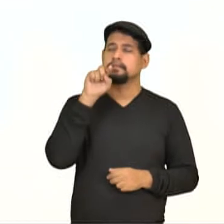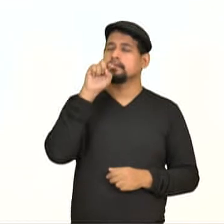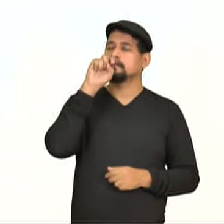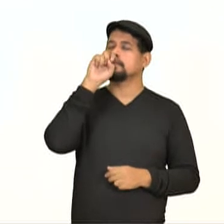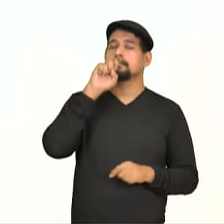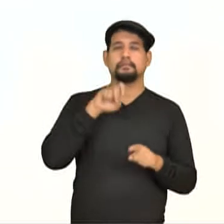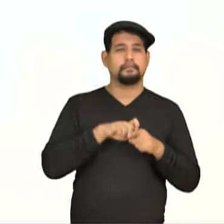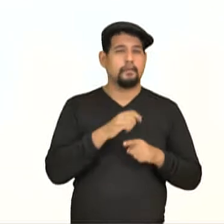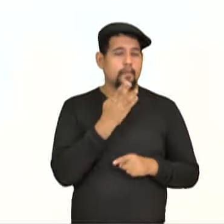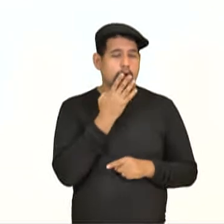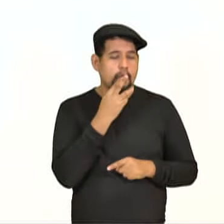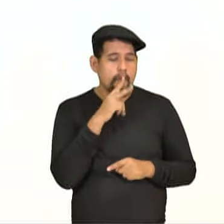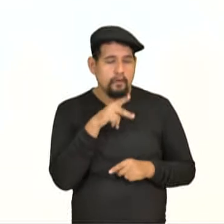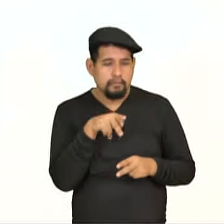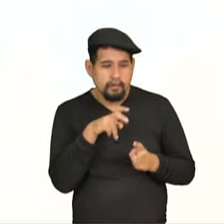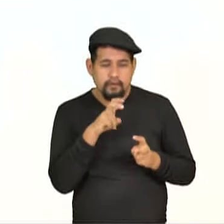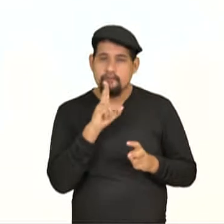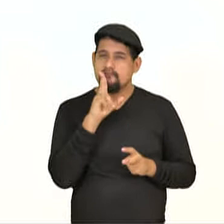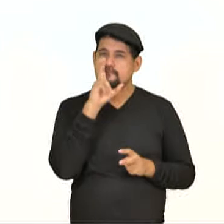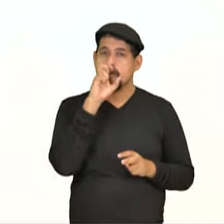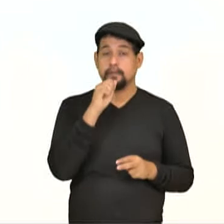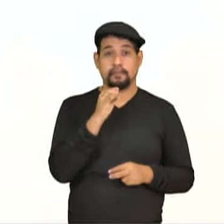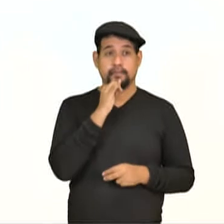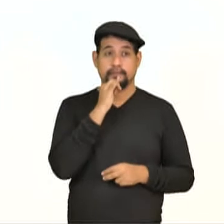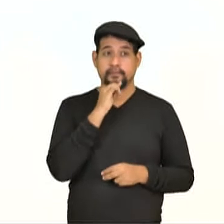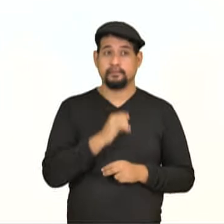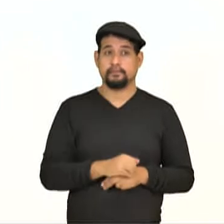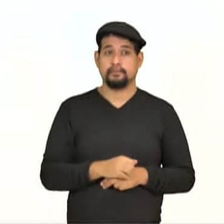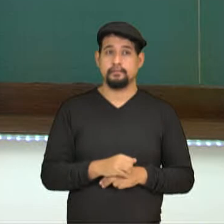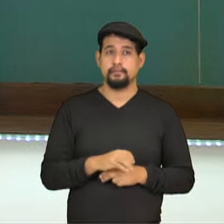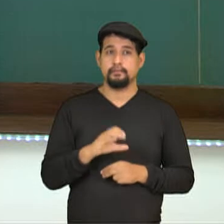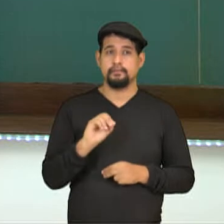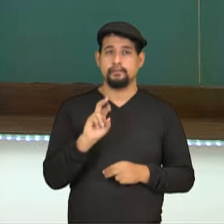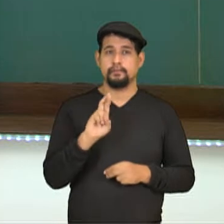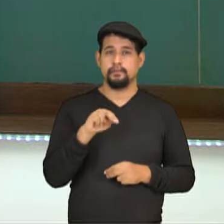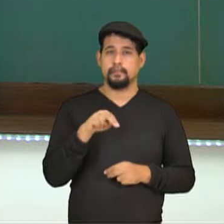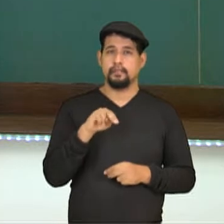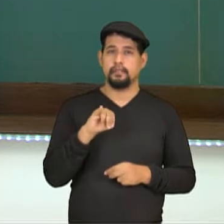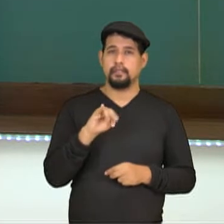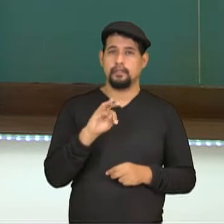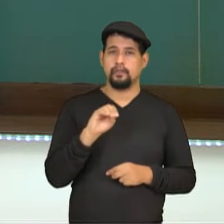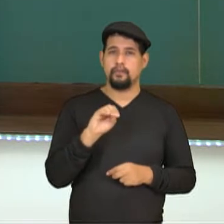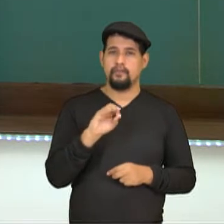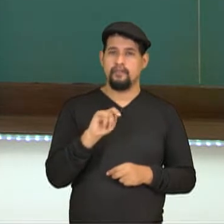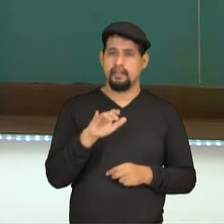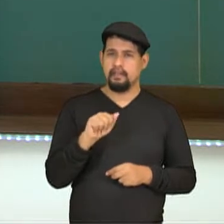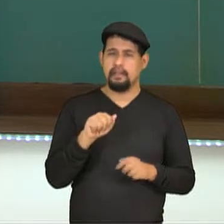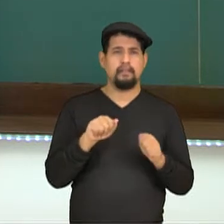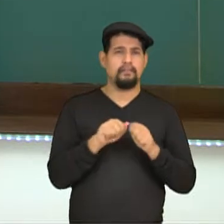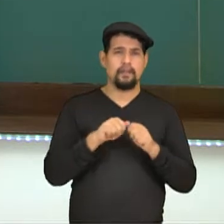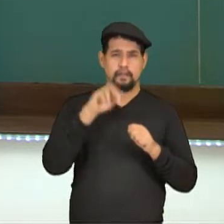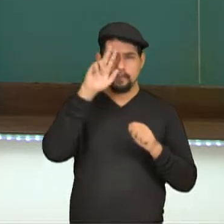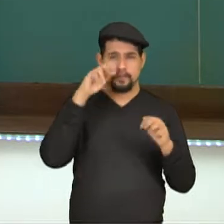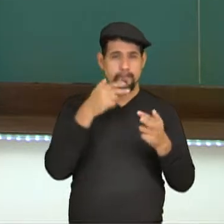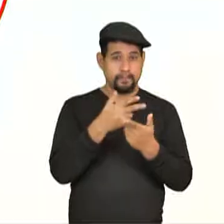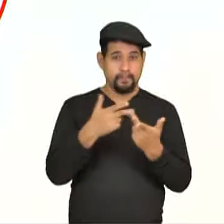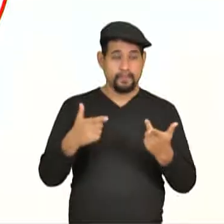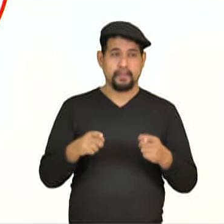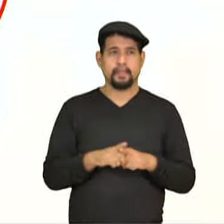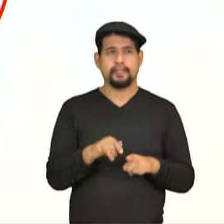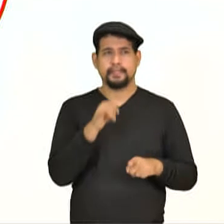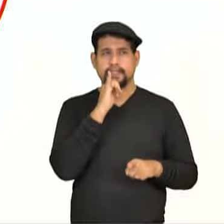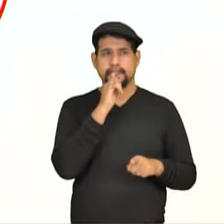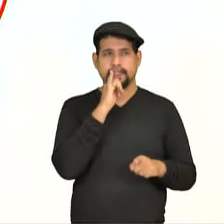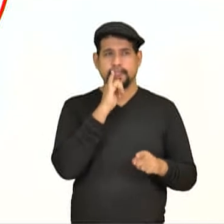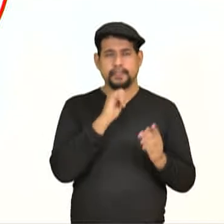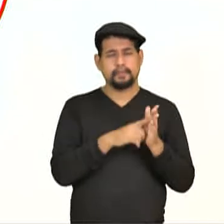tem uma cor muito forte, como por exemplo a ornitofilia, que é causada pelos insetos. Uns outros exemplos